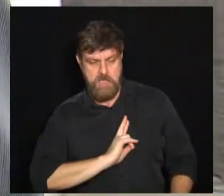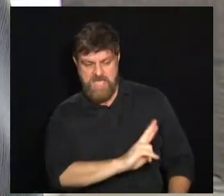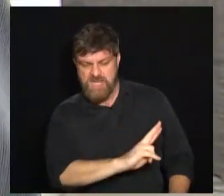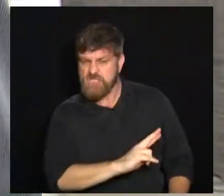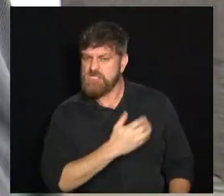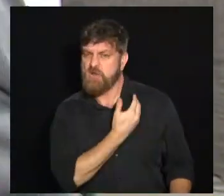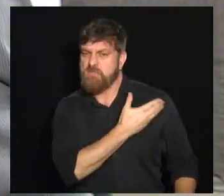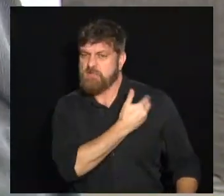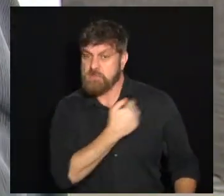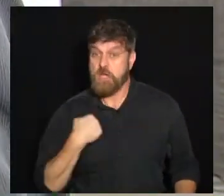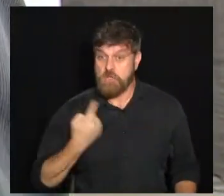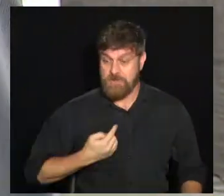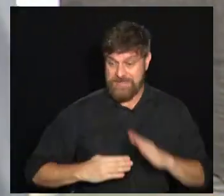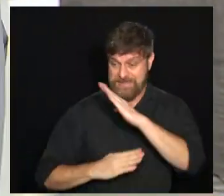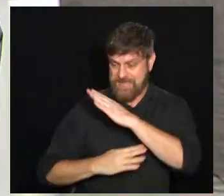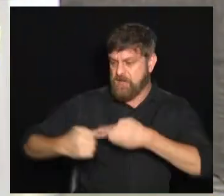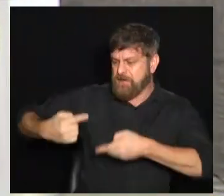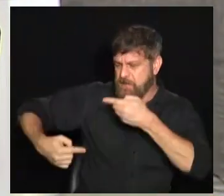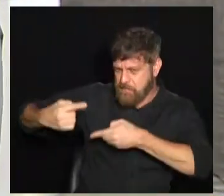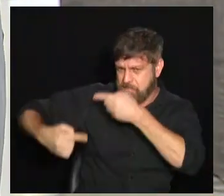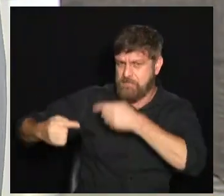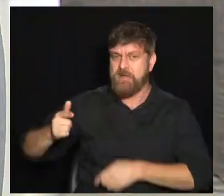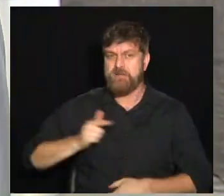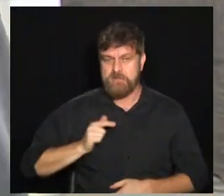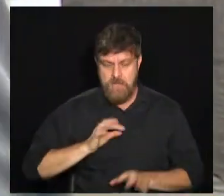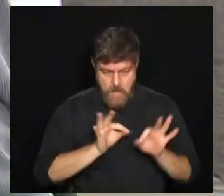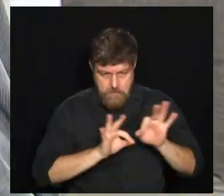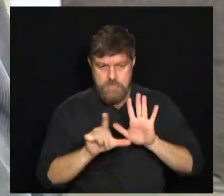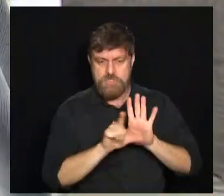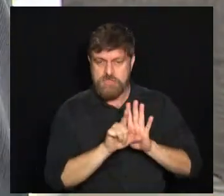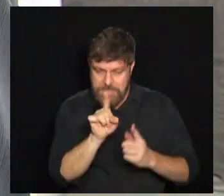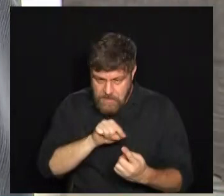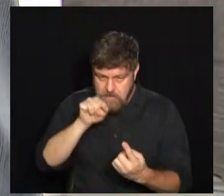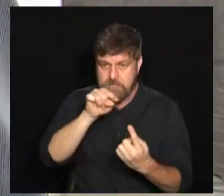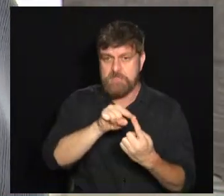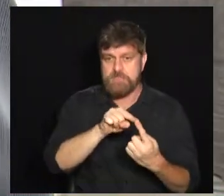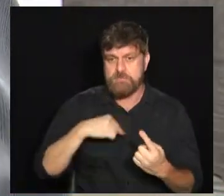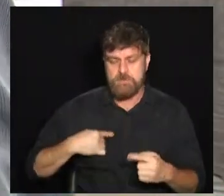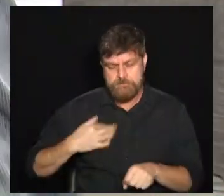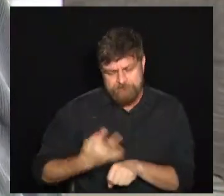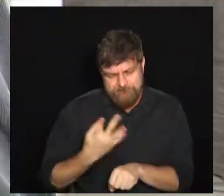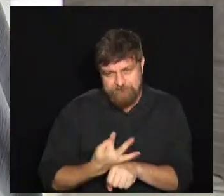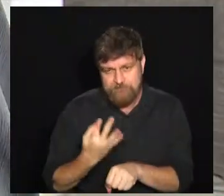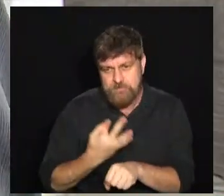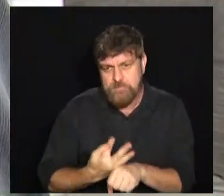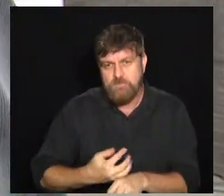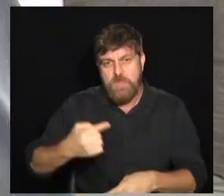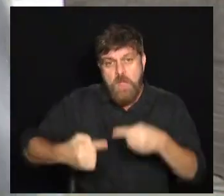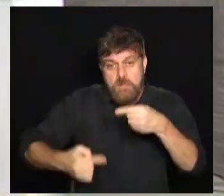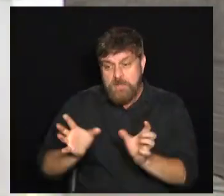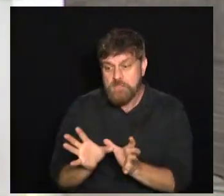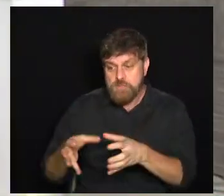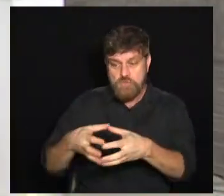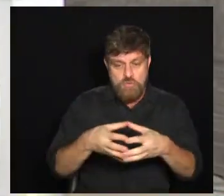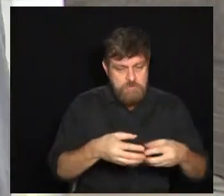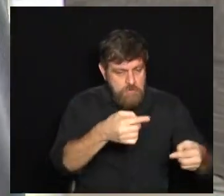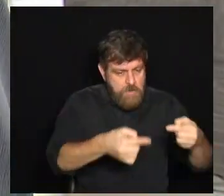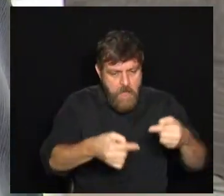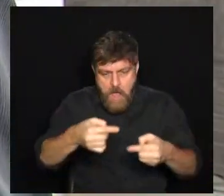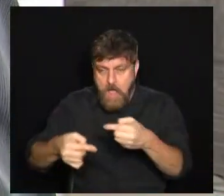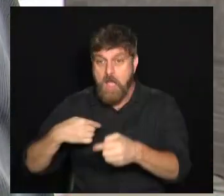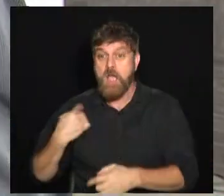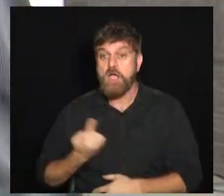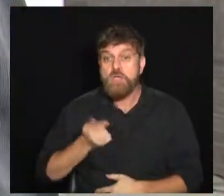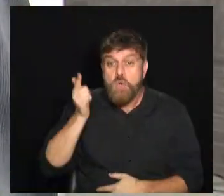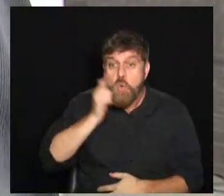esse debate aqui na Câmara Municipal através desse projeto de lei e vamos tentar, no debate nas comissões, fazer com que a